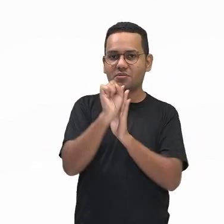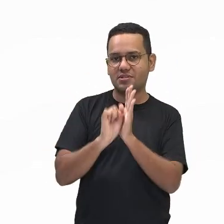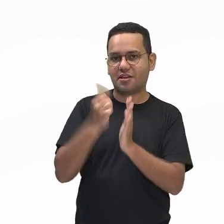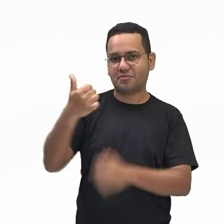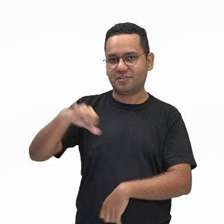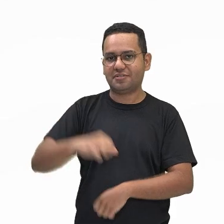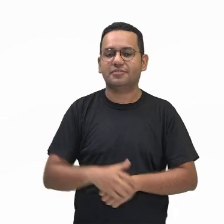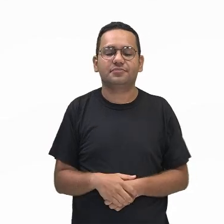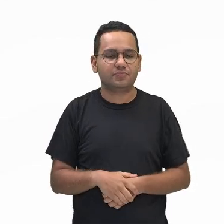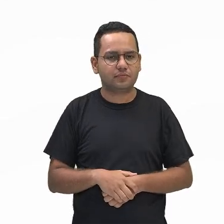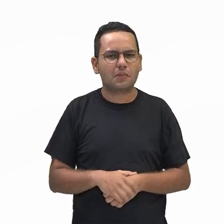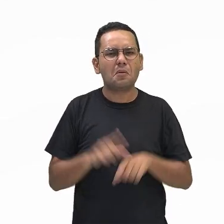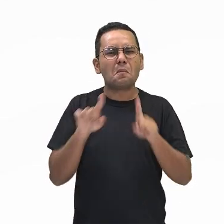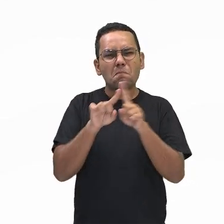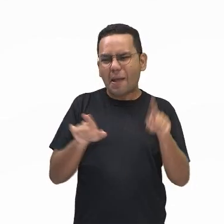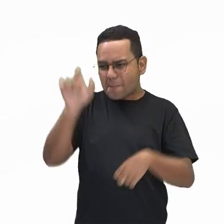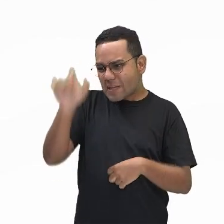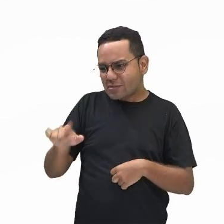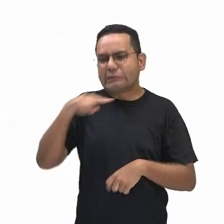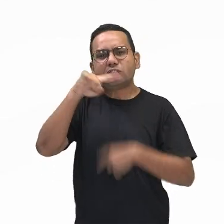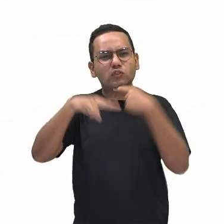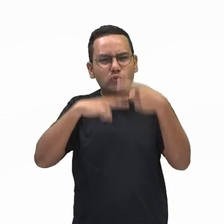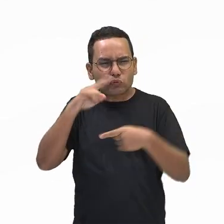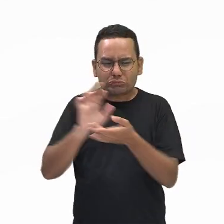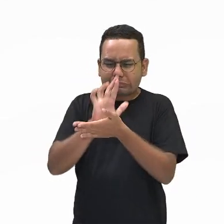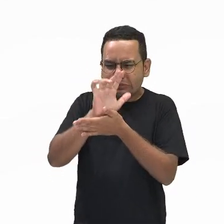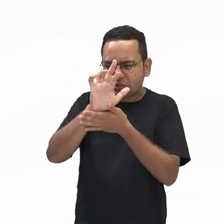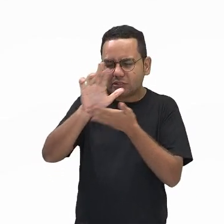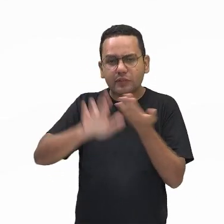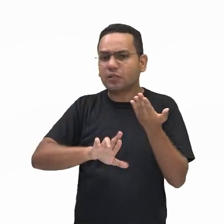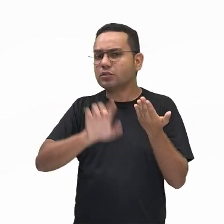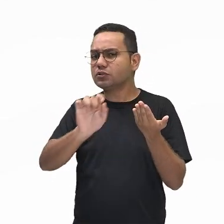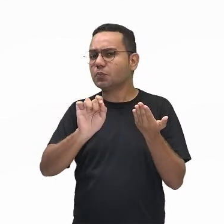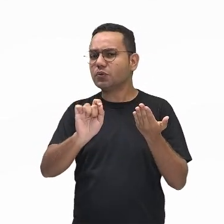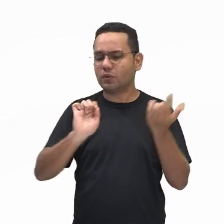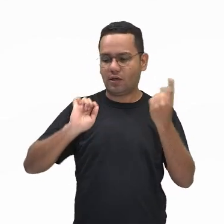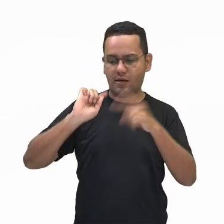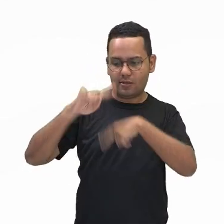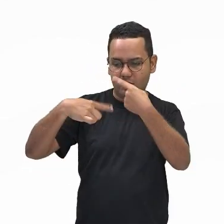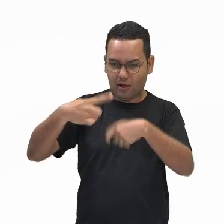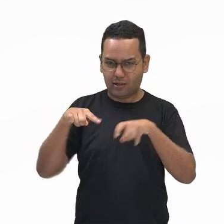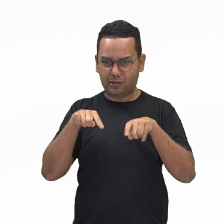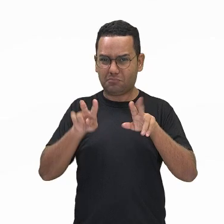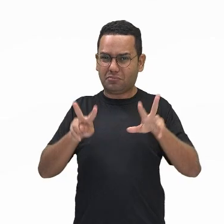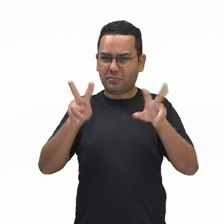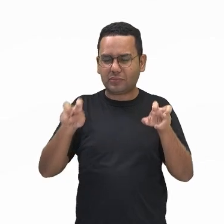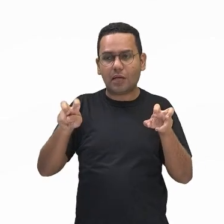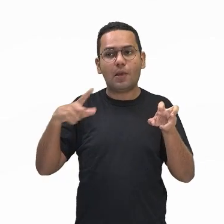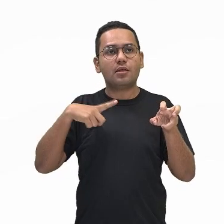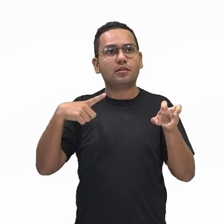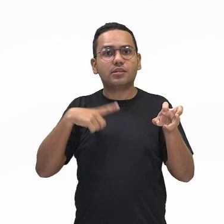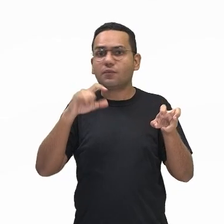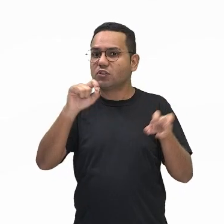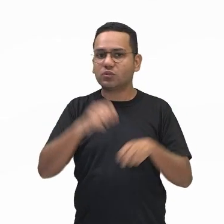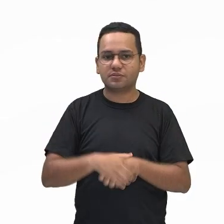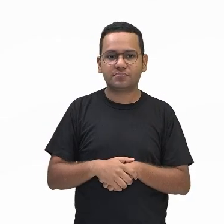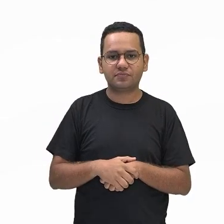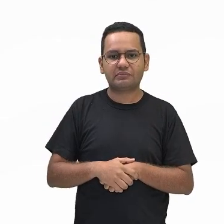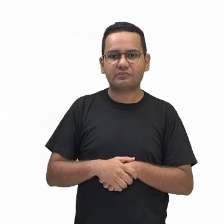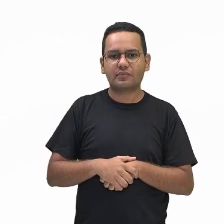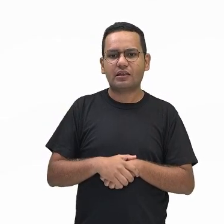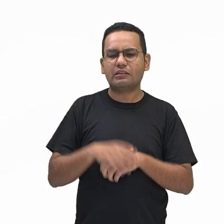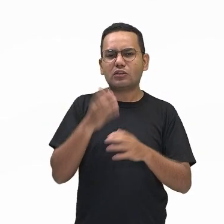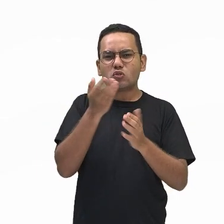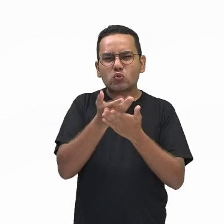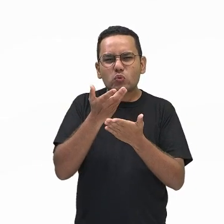As dúvidas dele, né, as dúvidas de Mendel a respeito da hereditariedade foram transformados em muitos